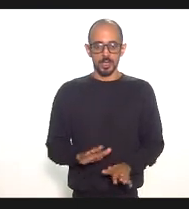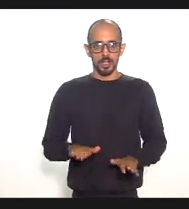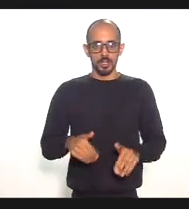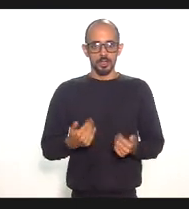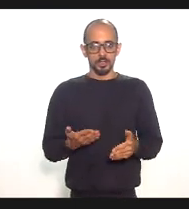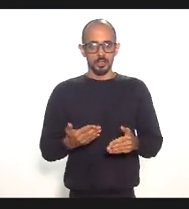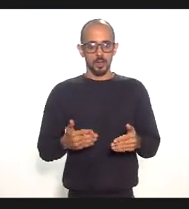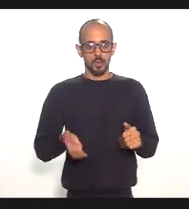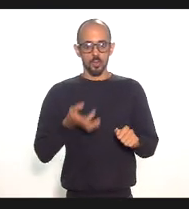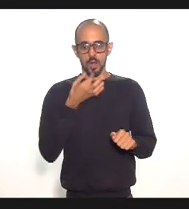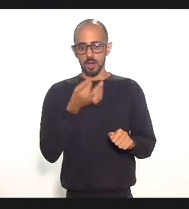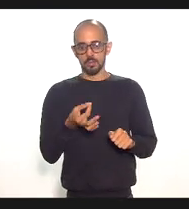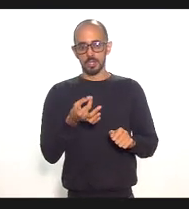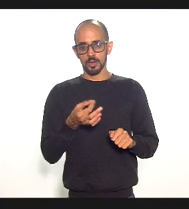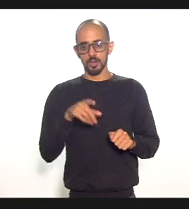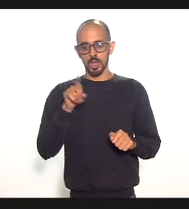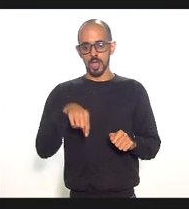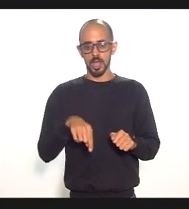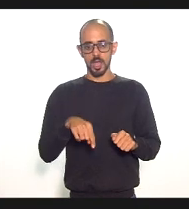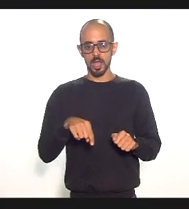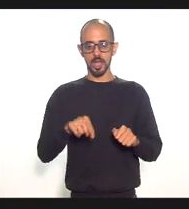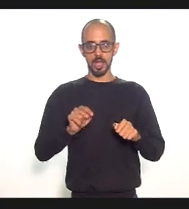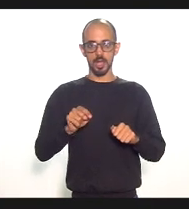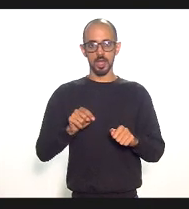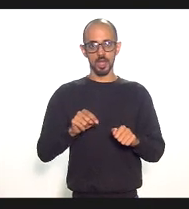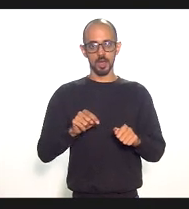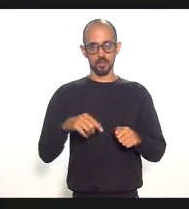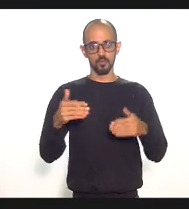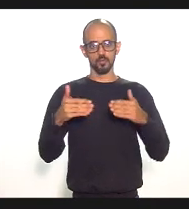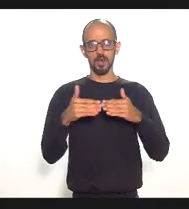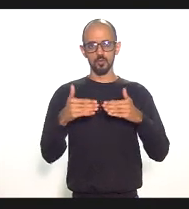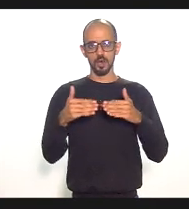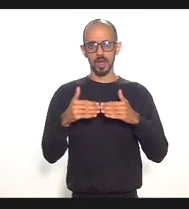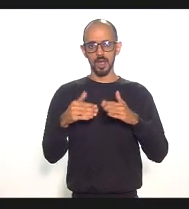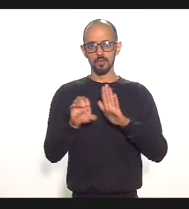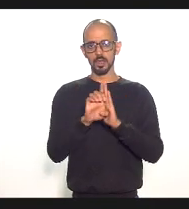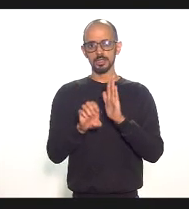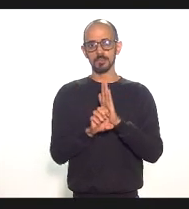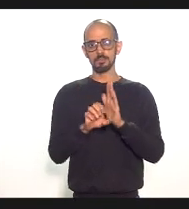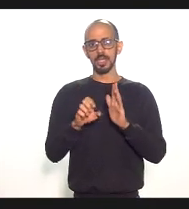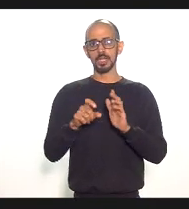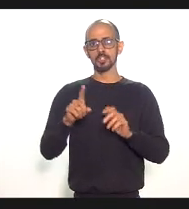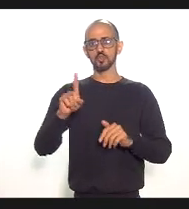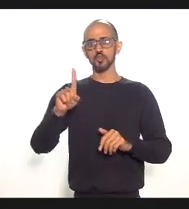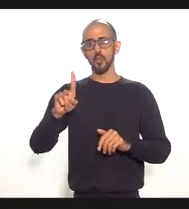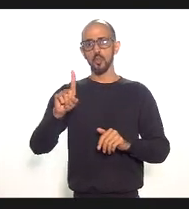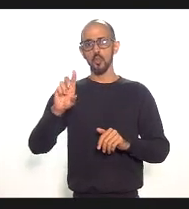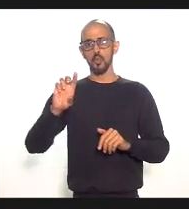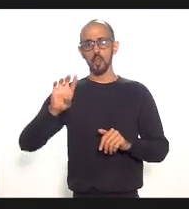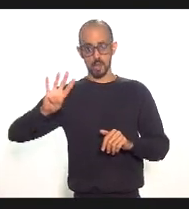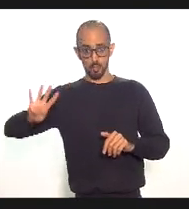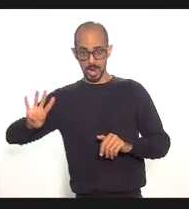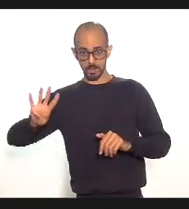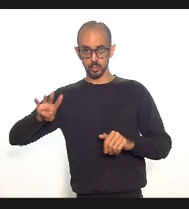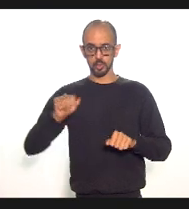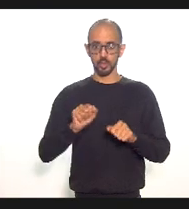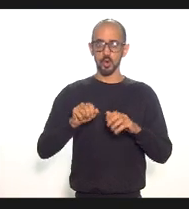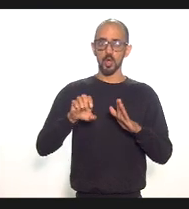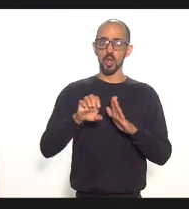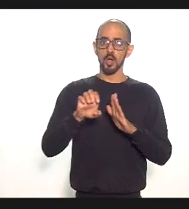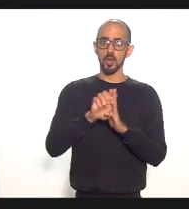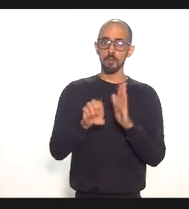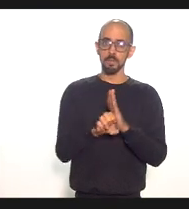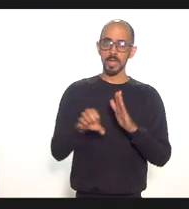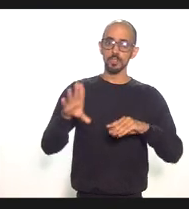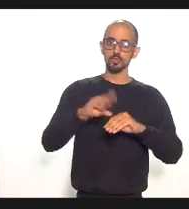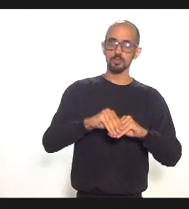O parecer, senhor presidente, é parecer favorável às emendas 1 e 4, favorável com subemenda aglutinativa às